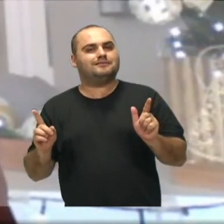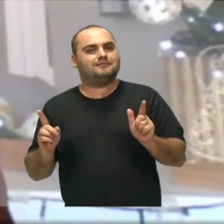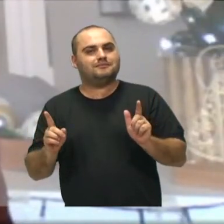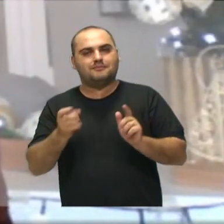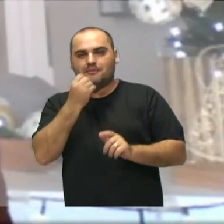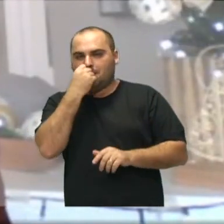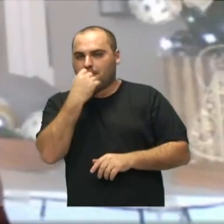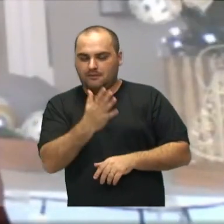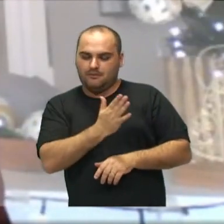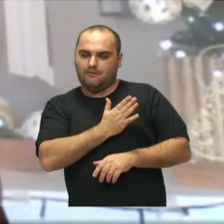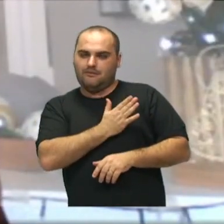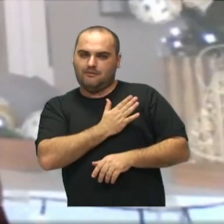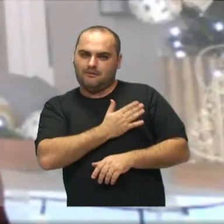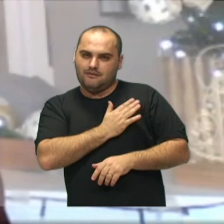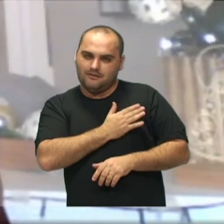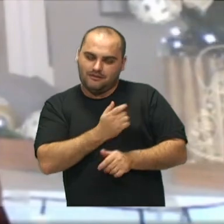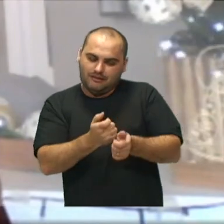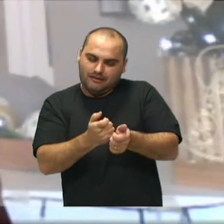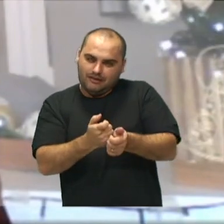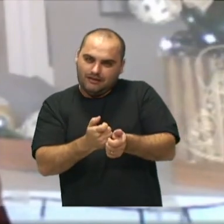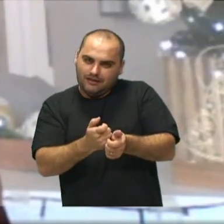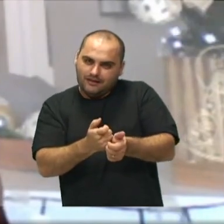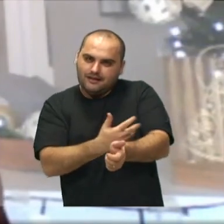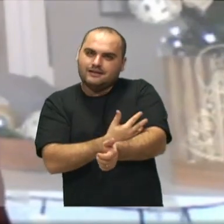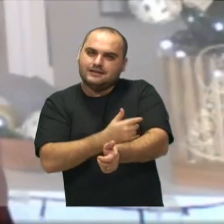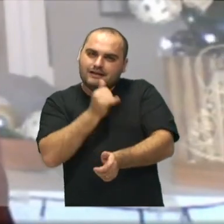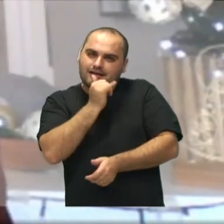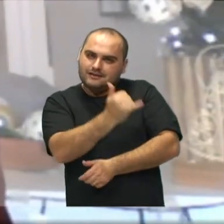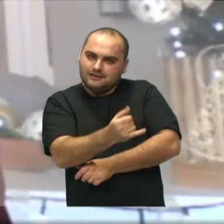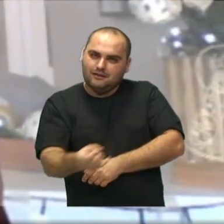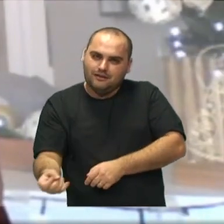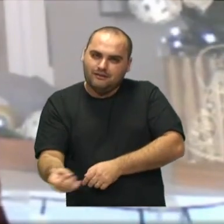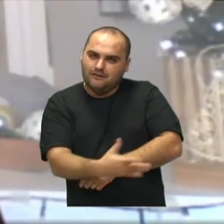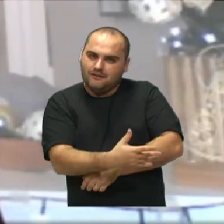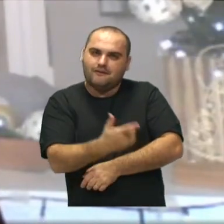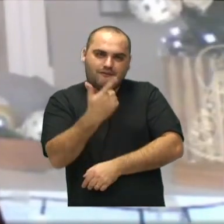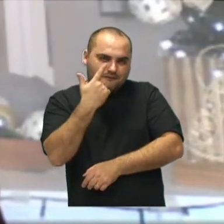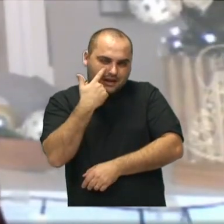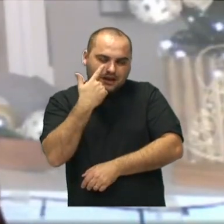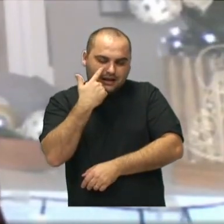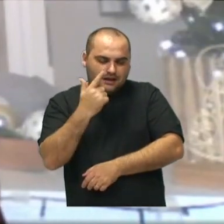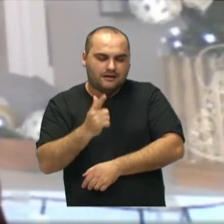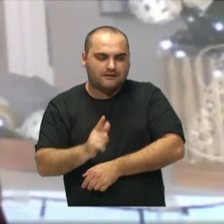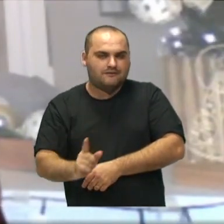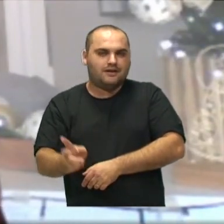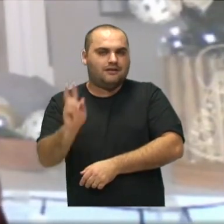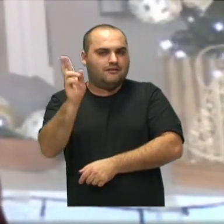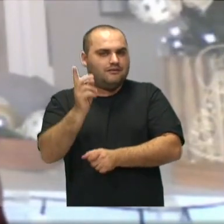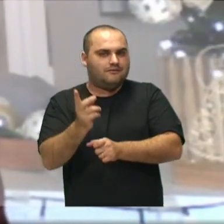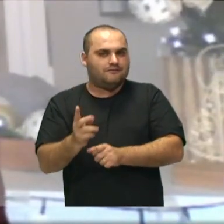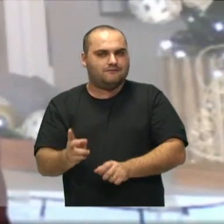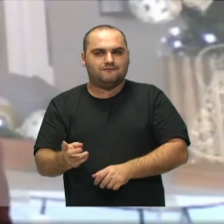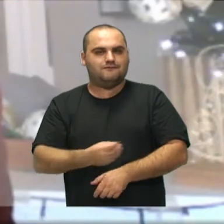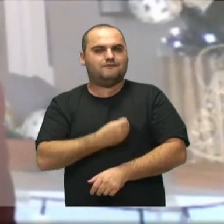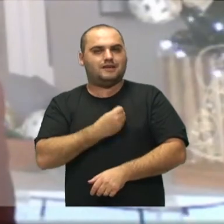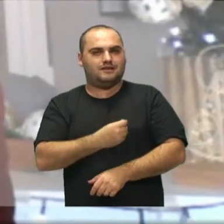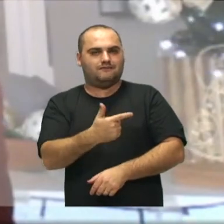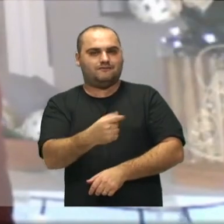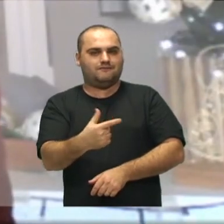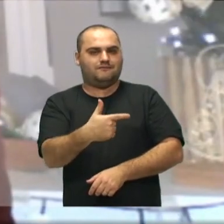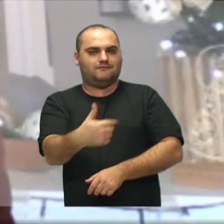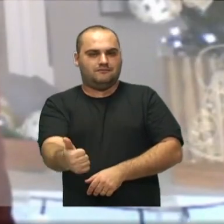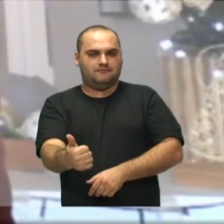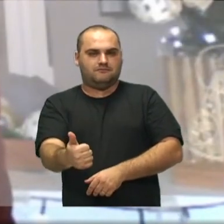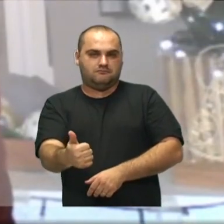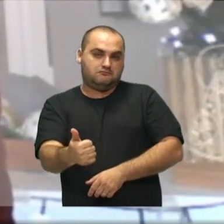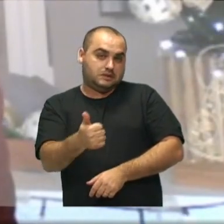possa renovar as energias, a gente saber o que vale mesmo nessa vida. Para 2021, a gente, com